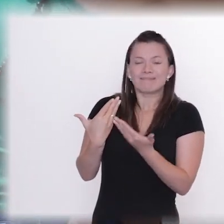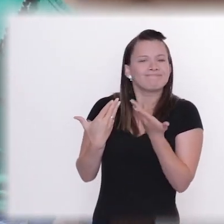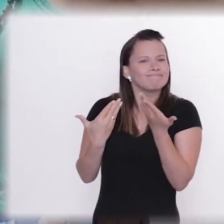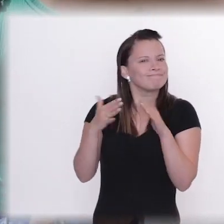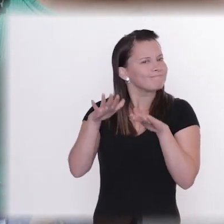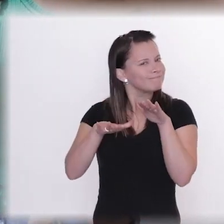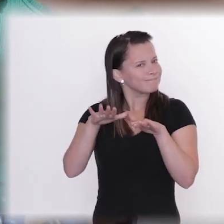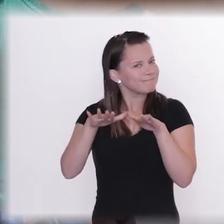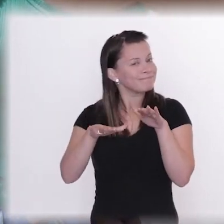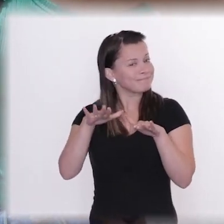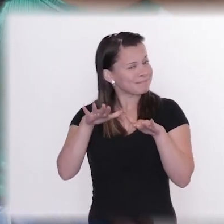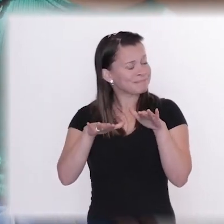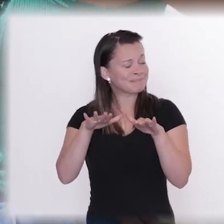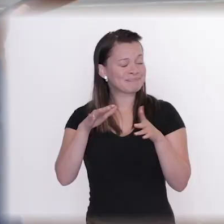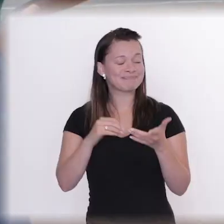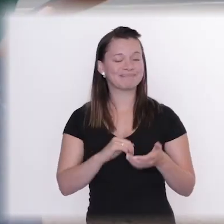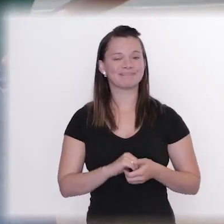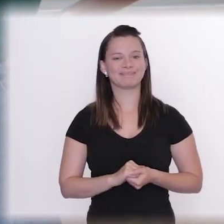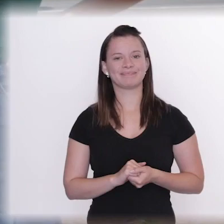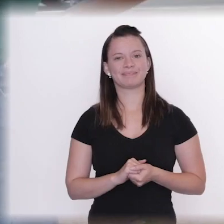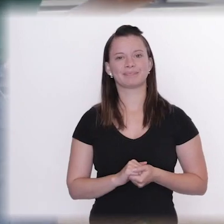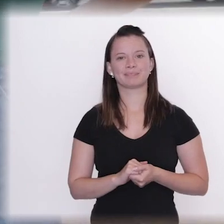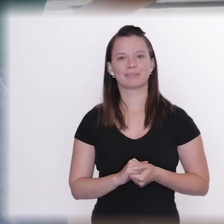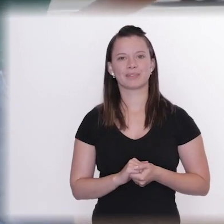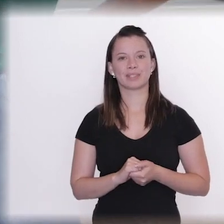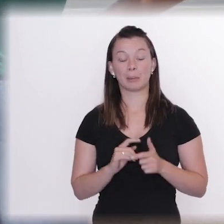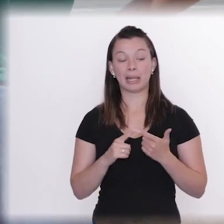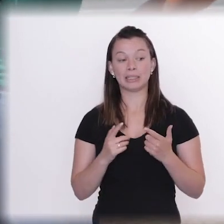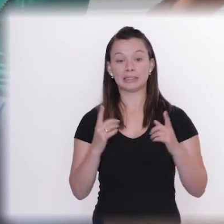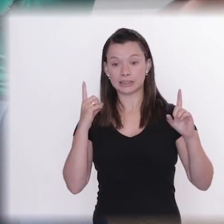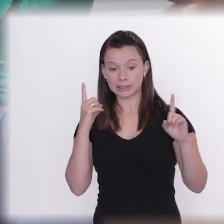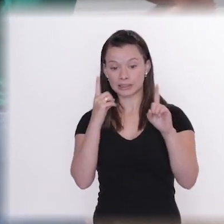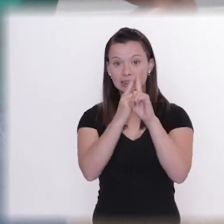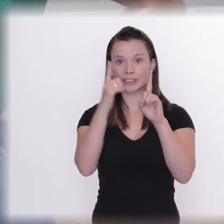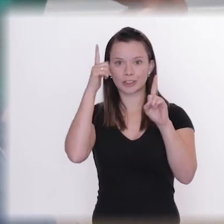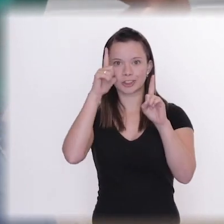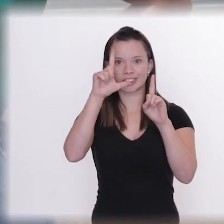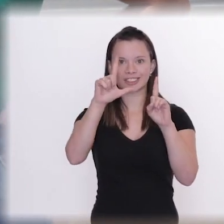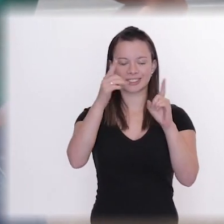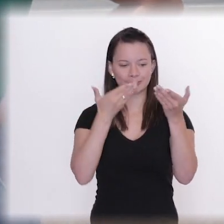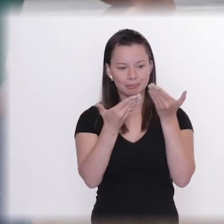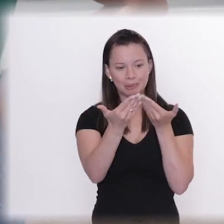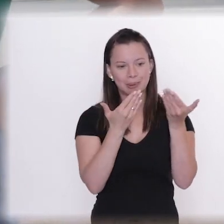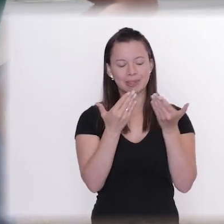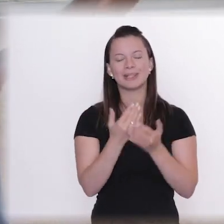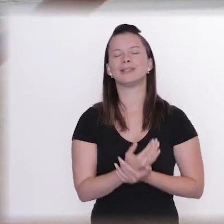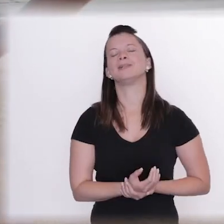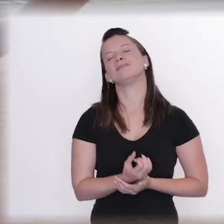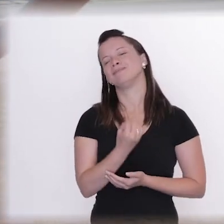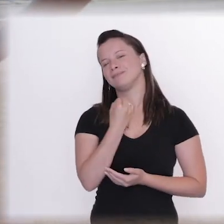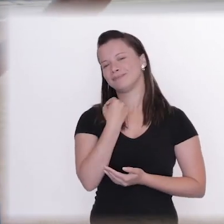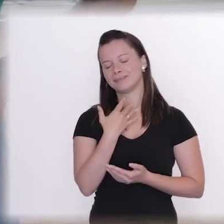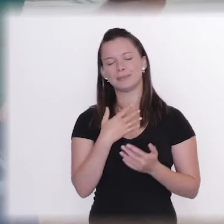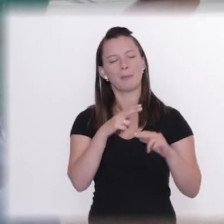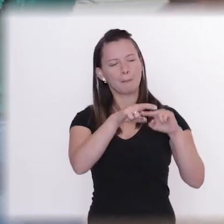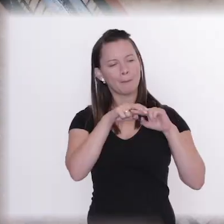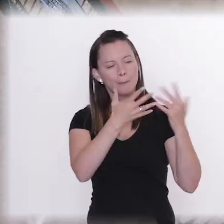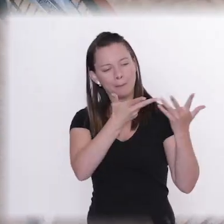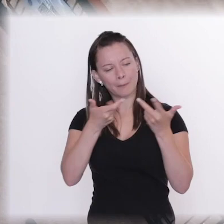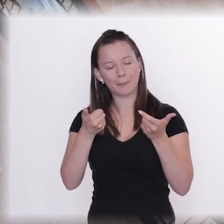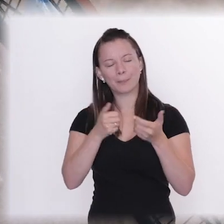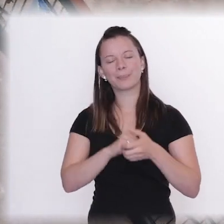tá difícil ficar bem, né? Mas assim, conseguir se encontrar e trocar ideia... Eu acho que é bom. Até foi por isso que eu te chamei